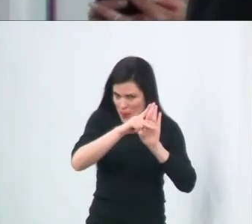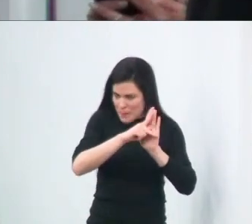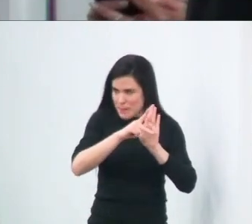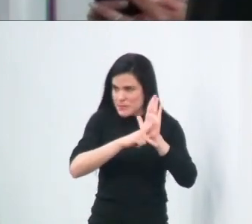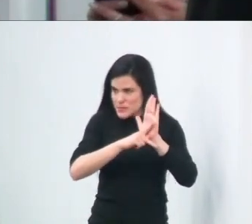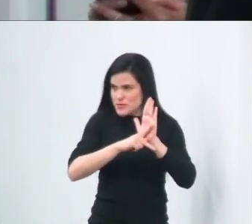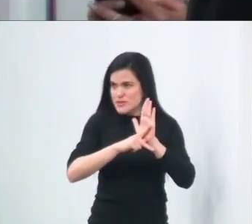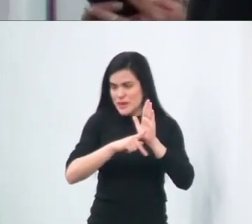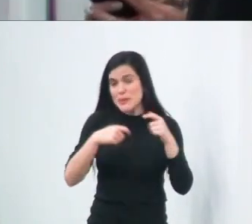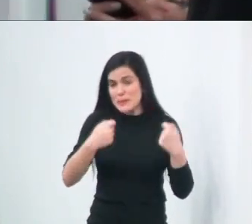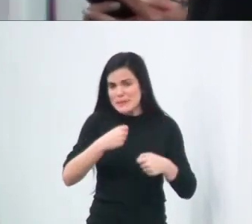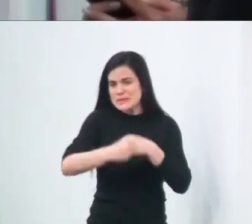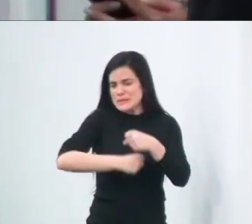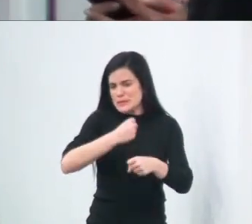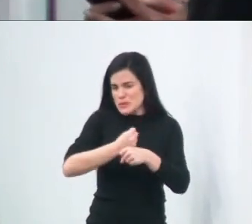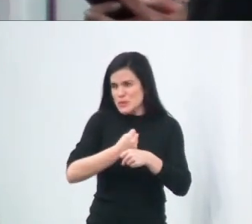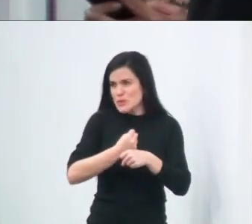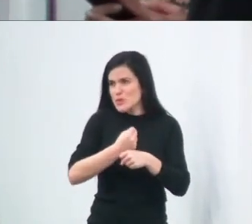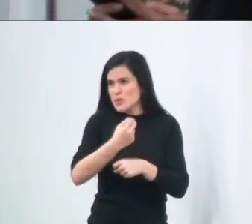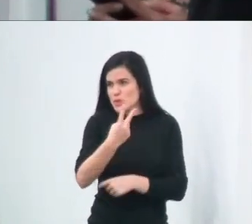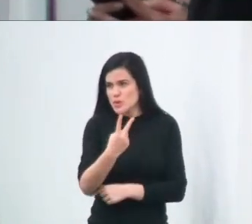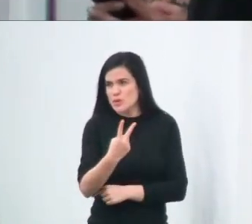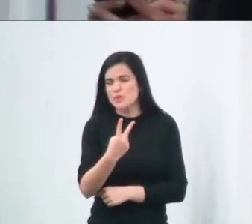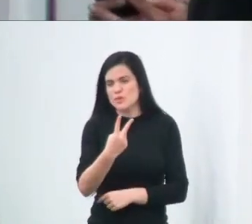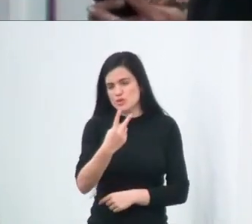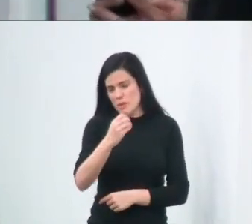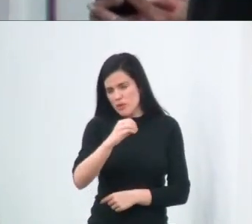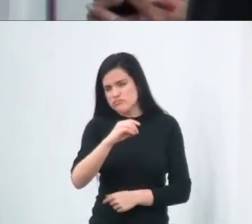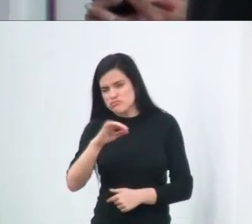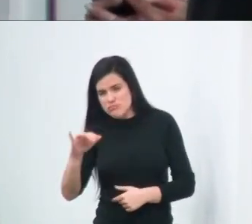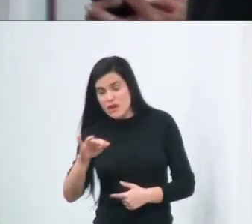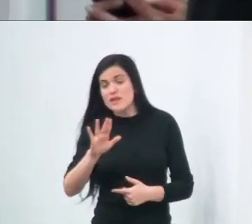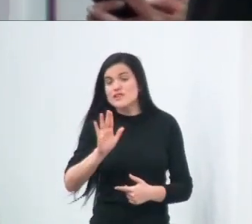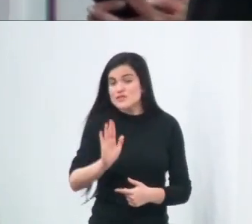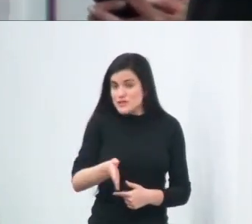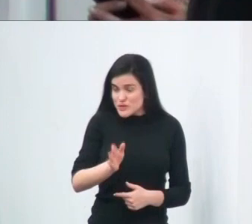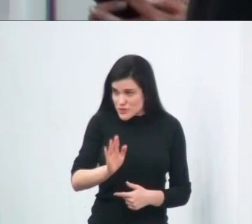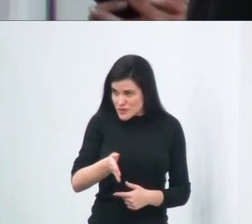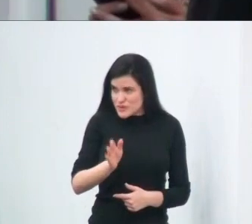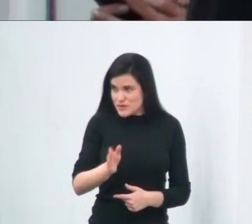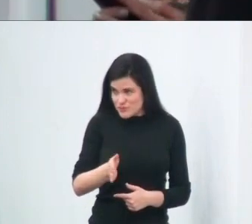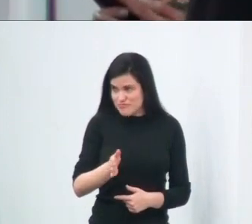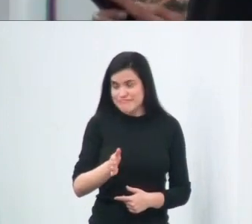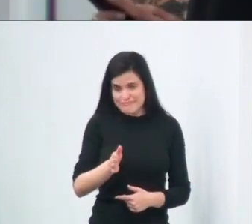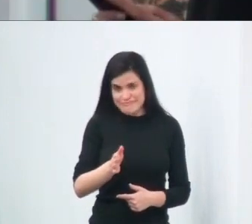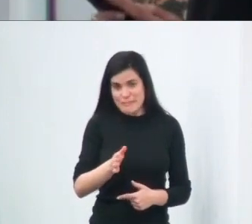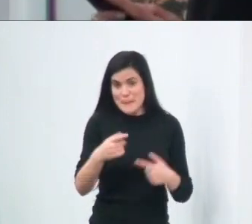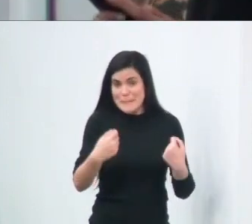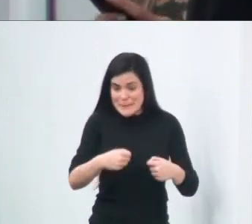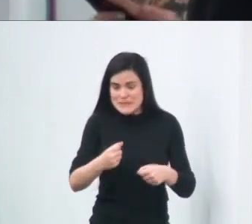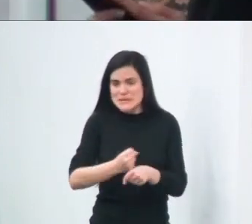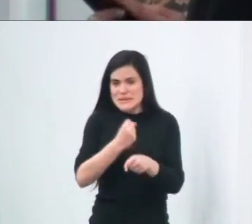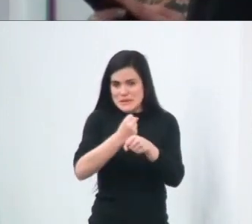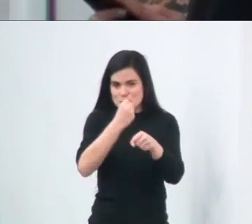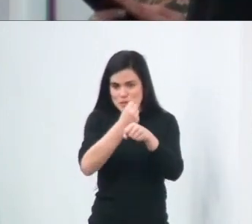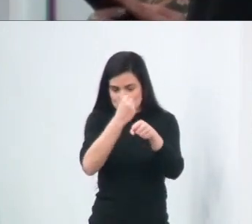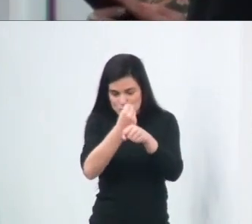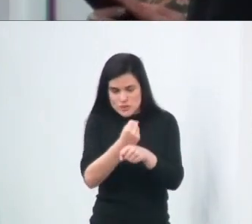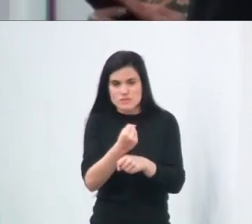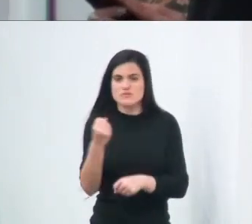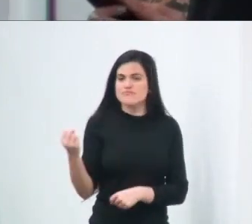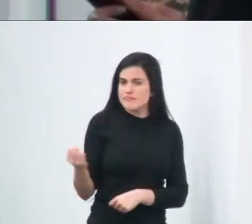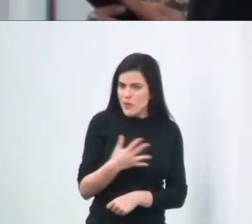de 2019. Nós estamos fazendo uma nova construção em toda